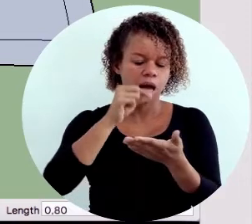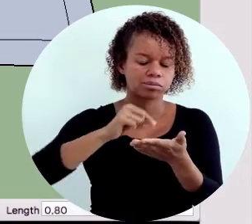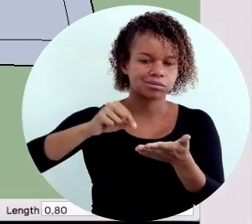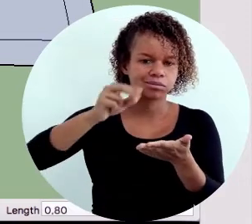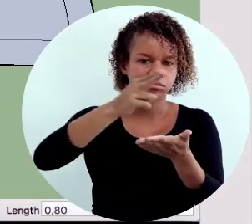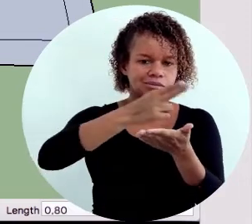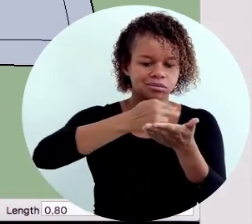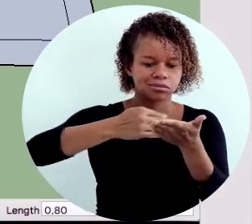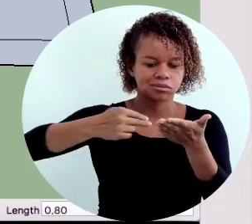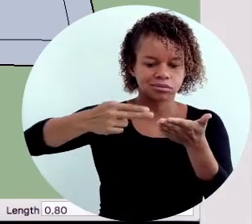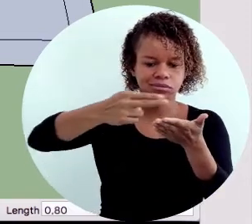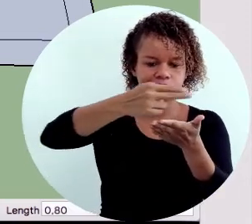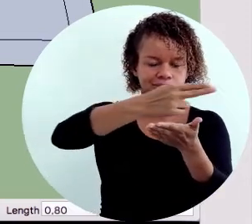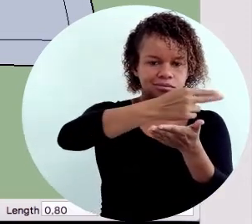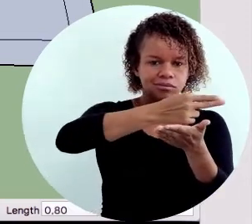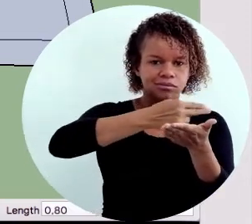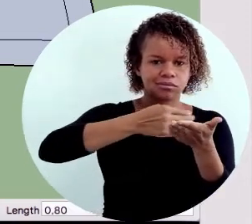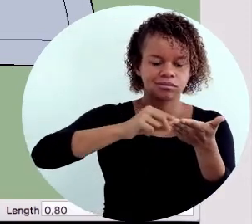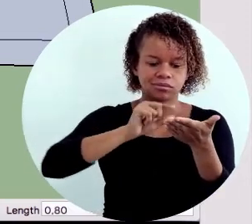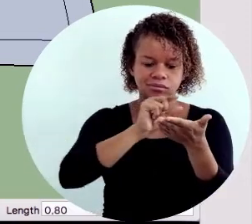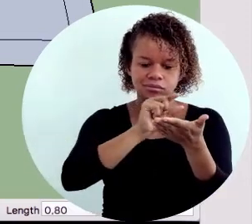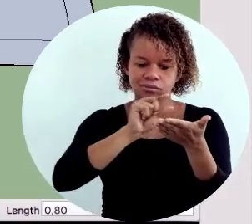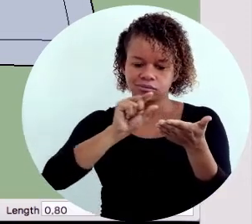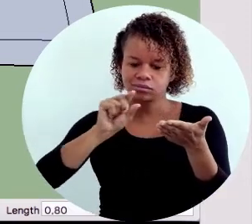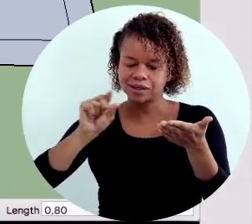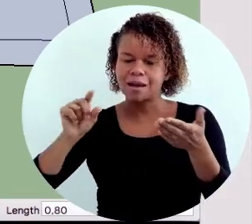E usando o lápis